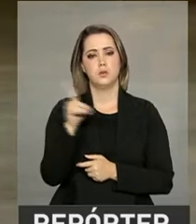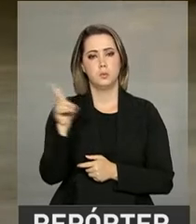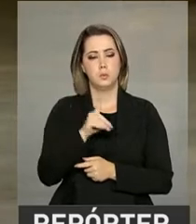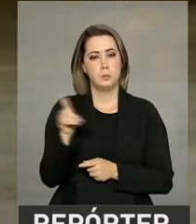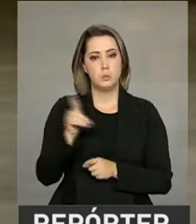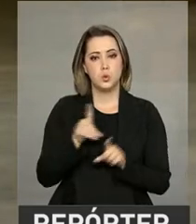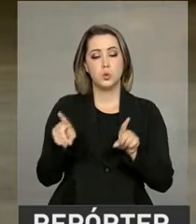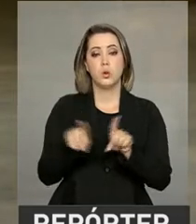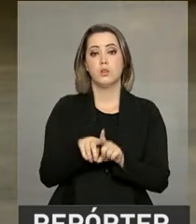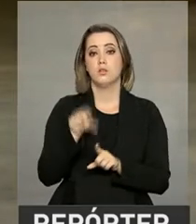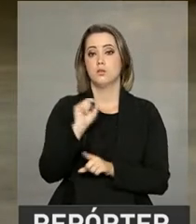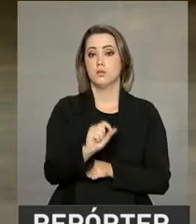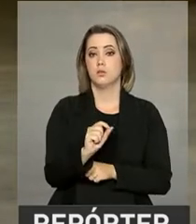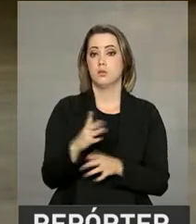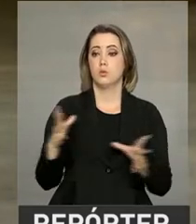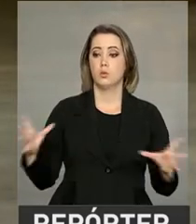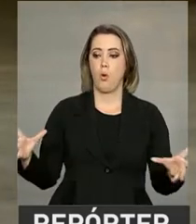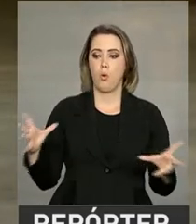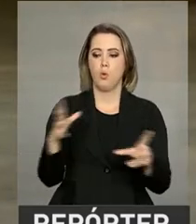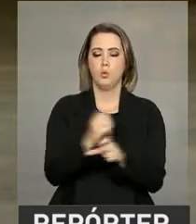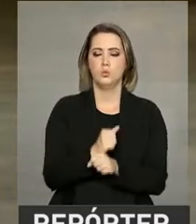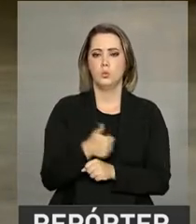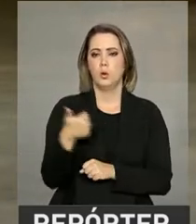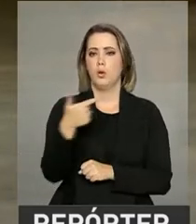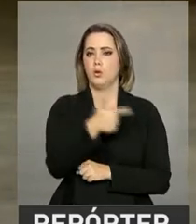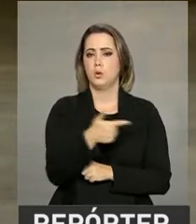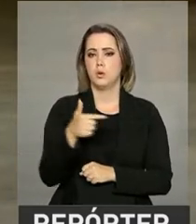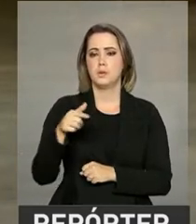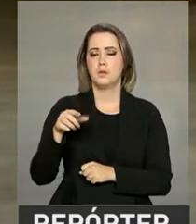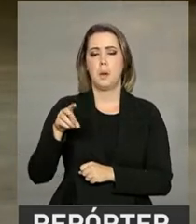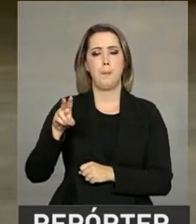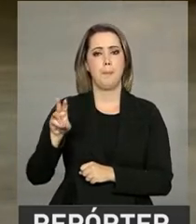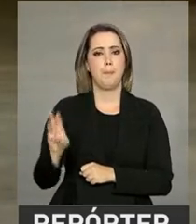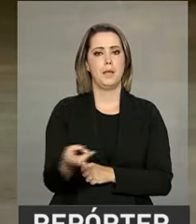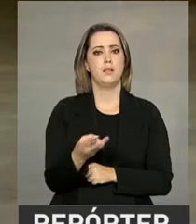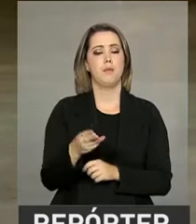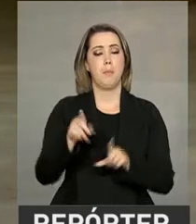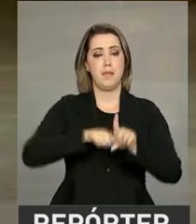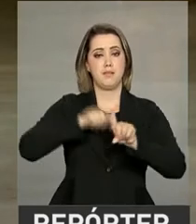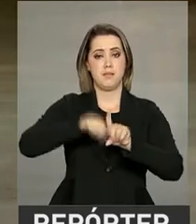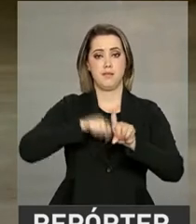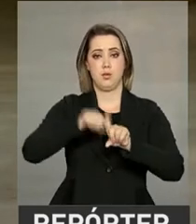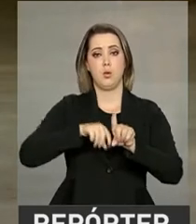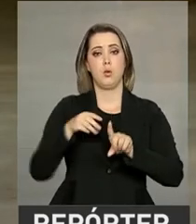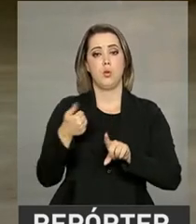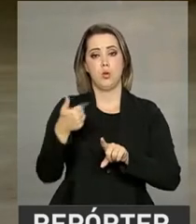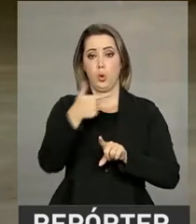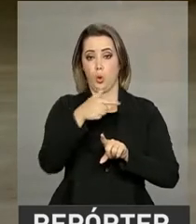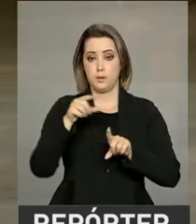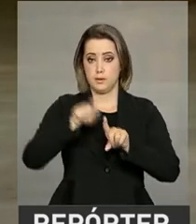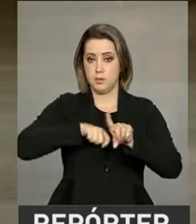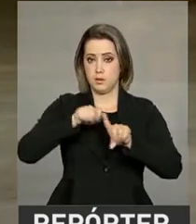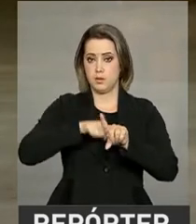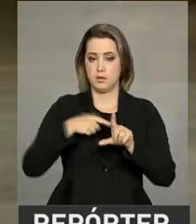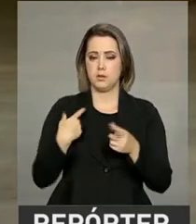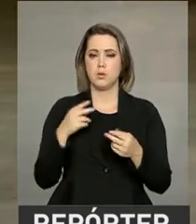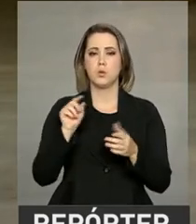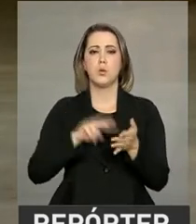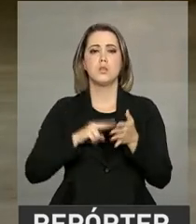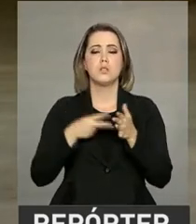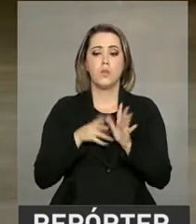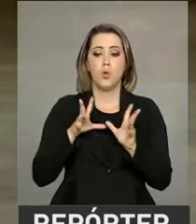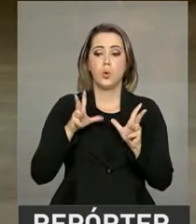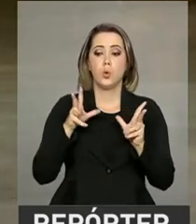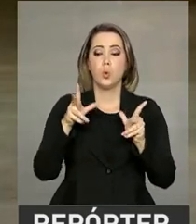800 milhões de dólares no acumulado dos últimos 12 meses. O saldo das transações correntes é o resultado de todas as